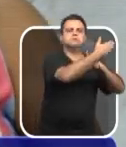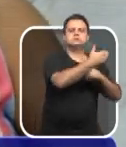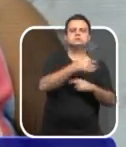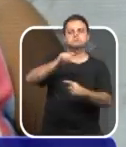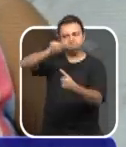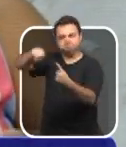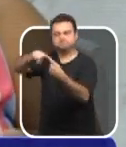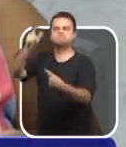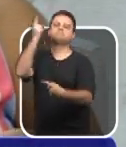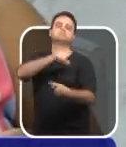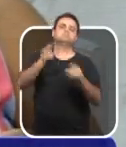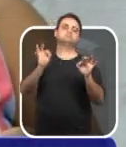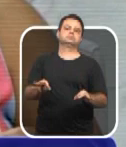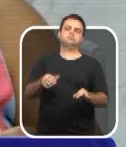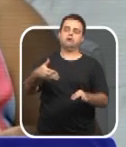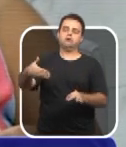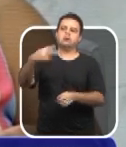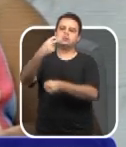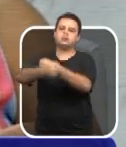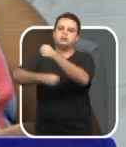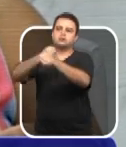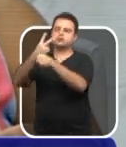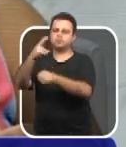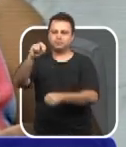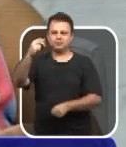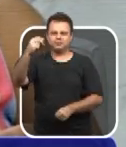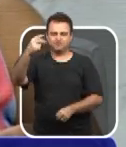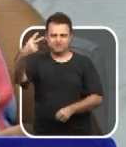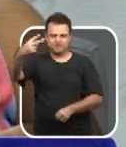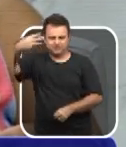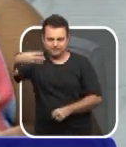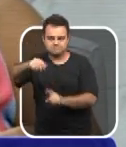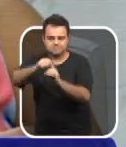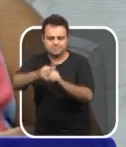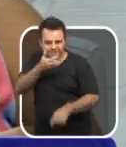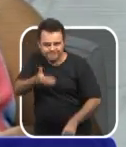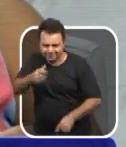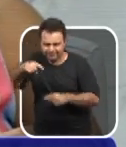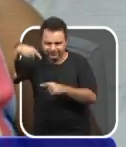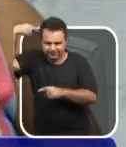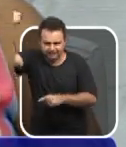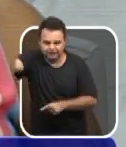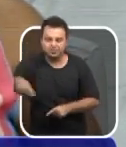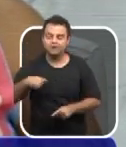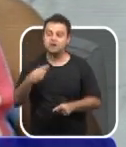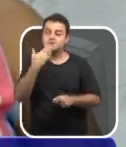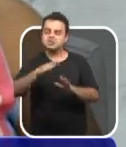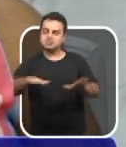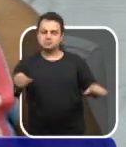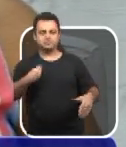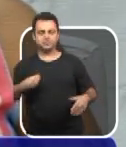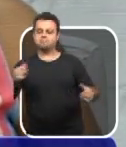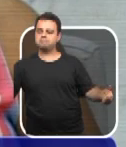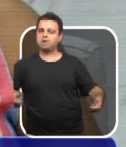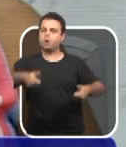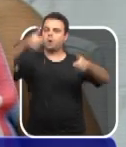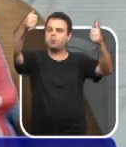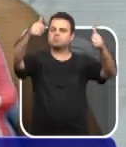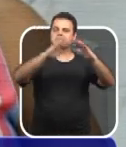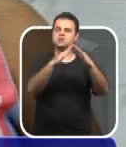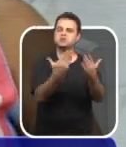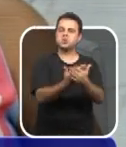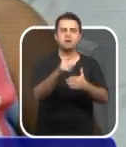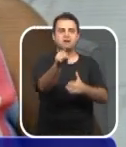o resultado de 2023 no final, com crianças com maior qualidade de vida dentro